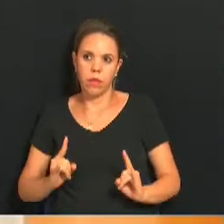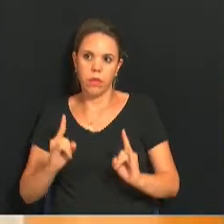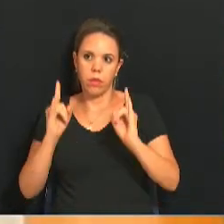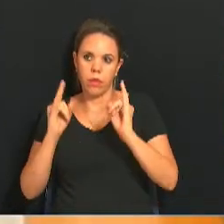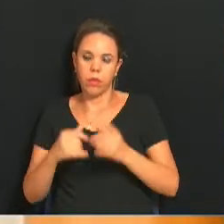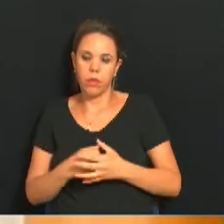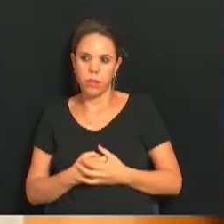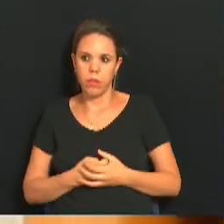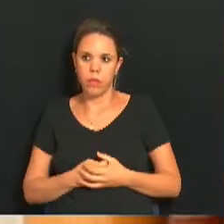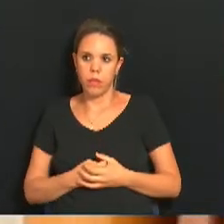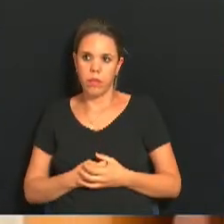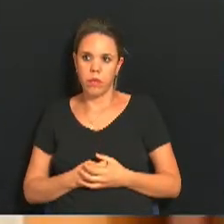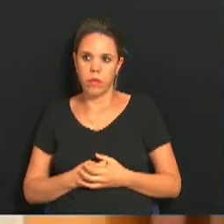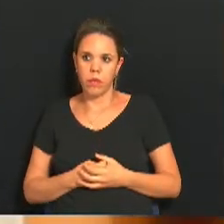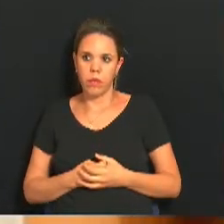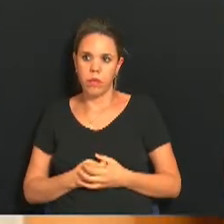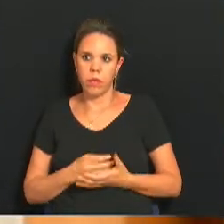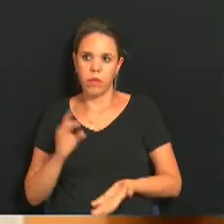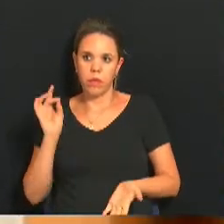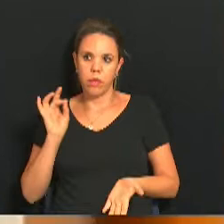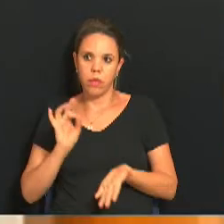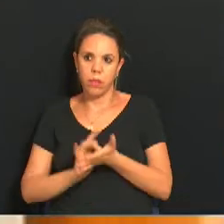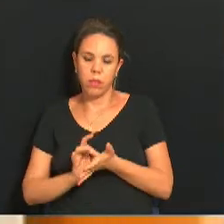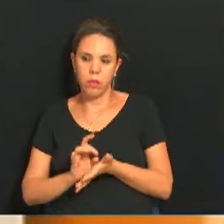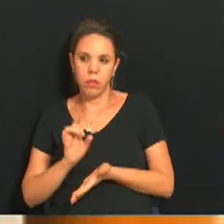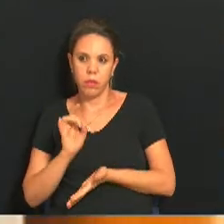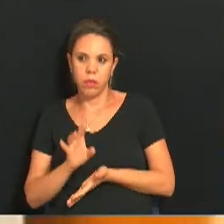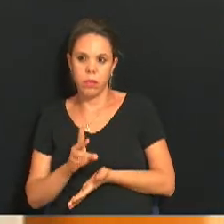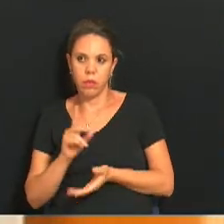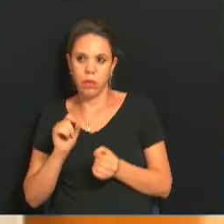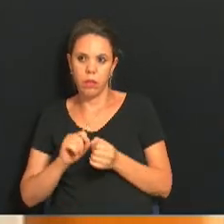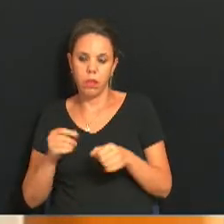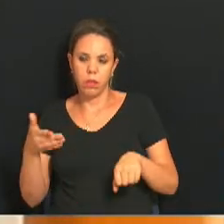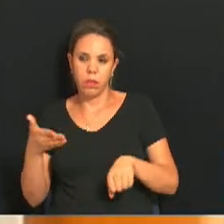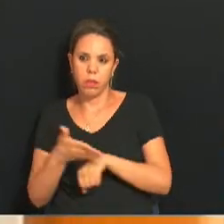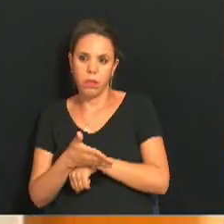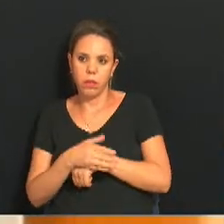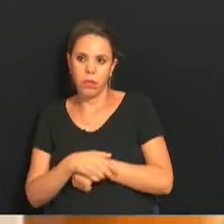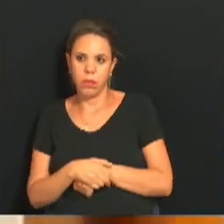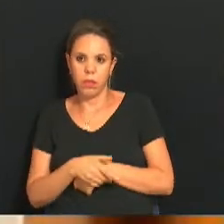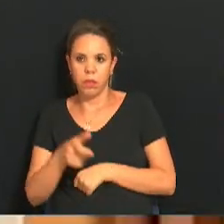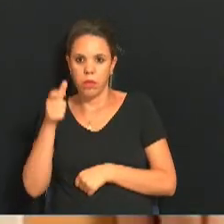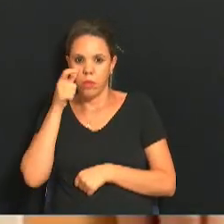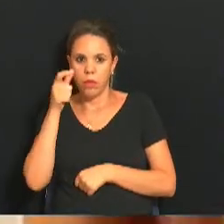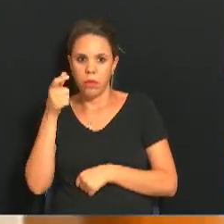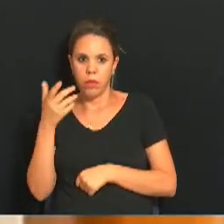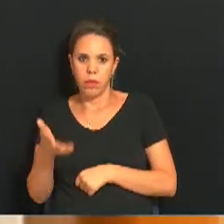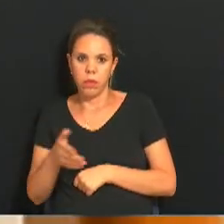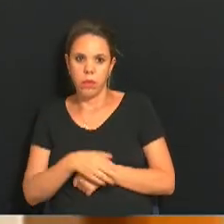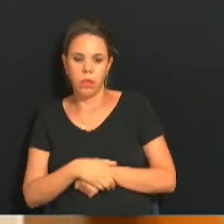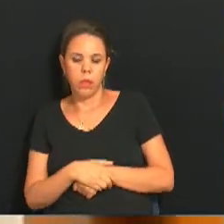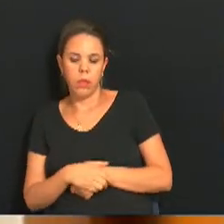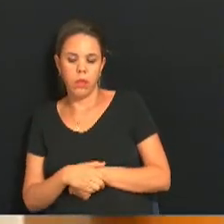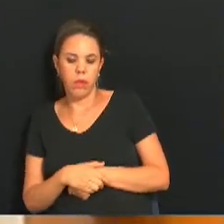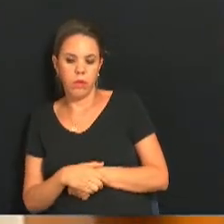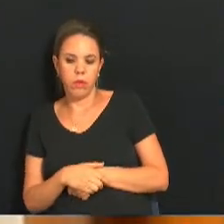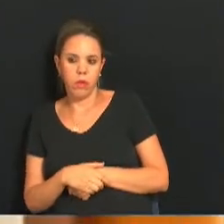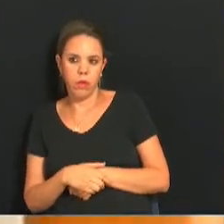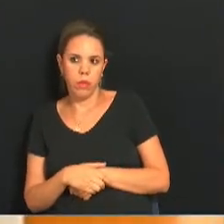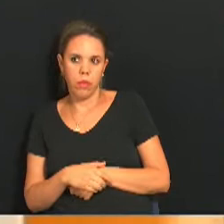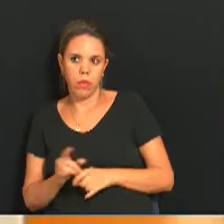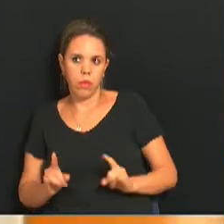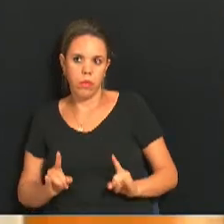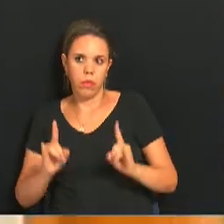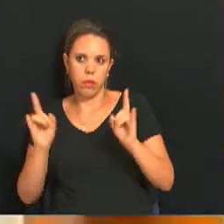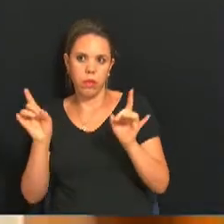e assim com toda sinceridade é só fazer uma visita lá que vocês vão ver os prédios estão